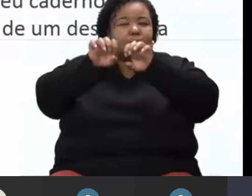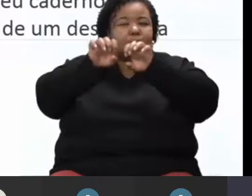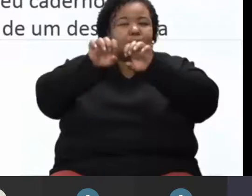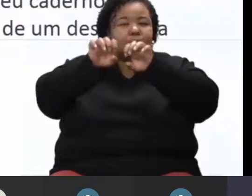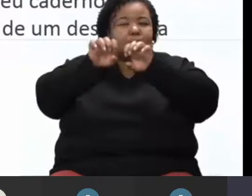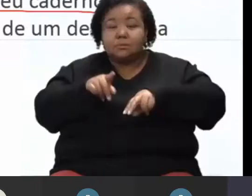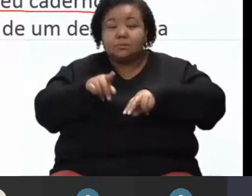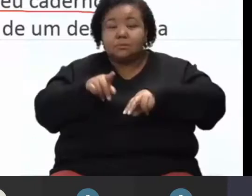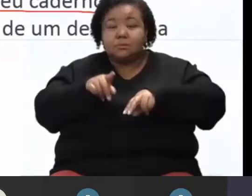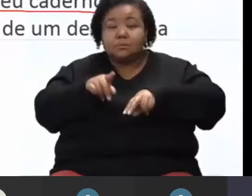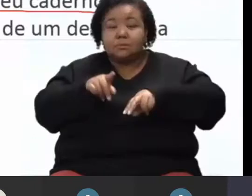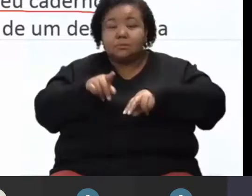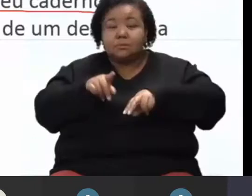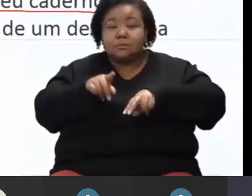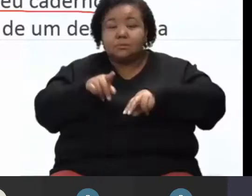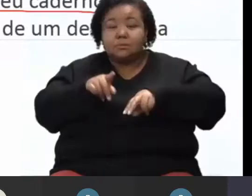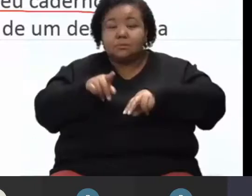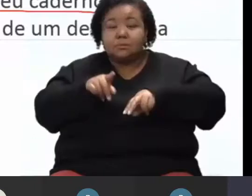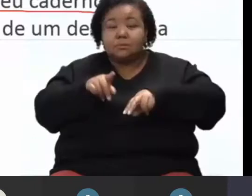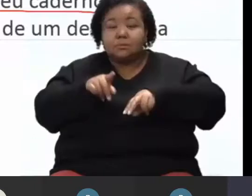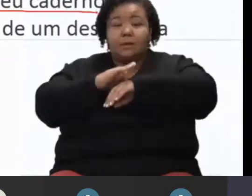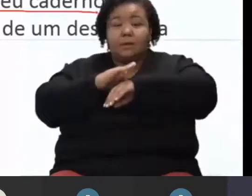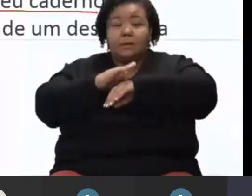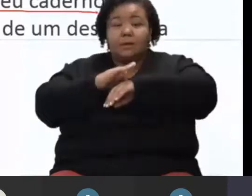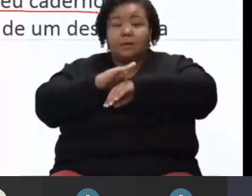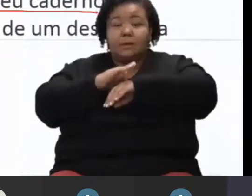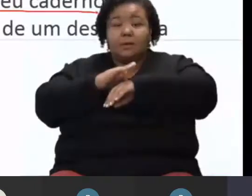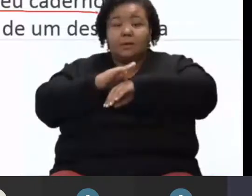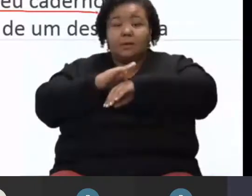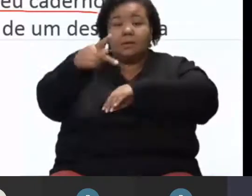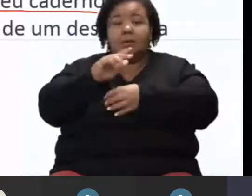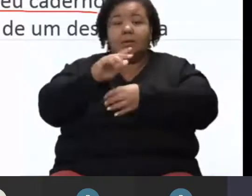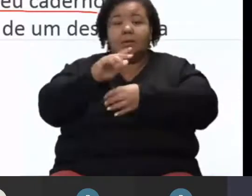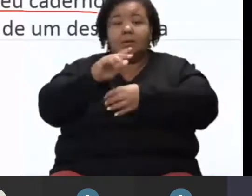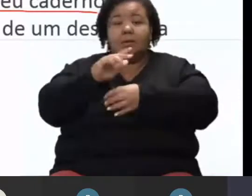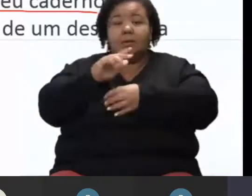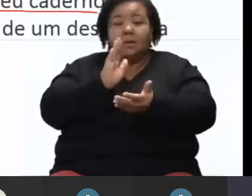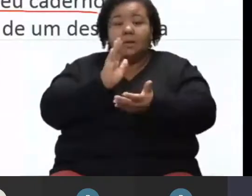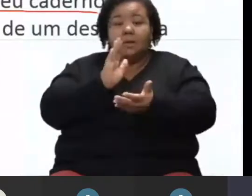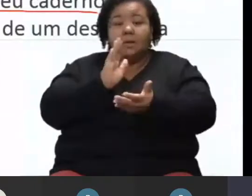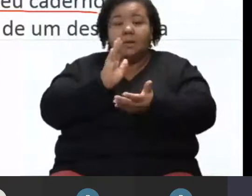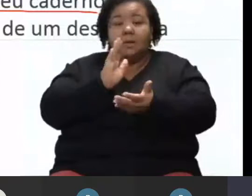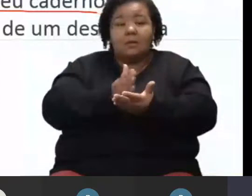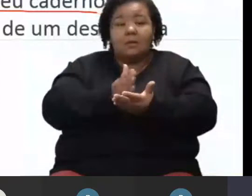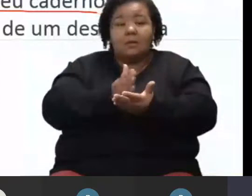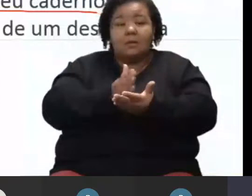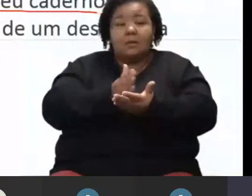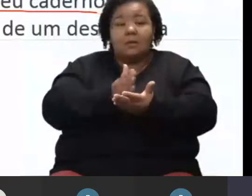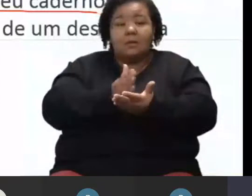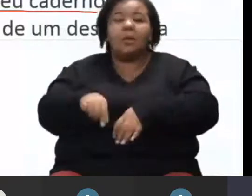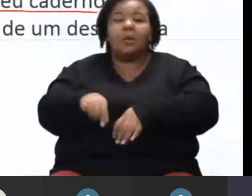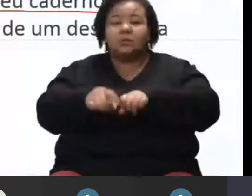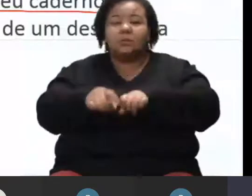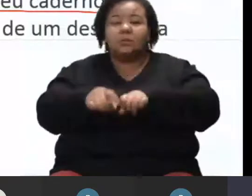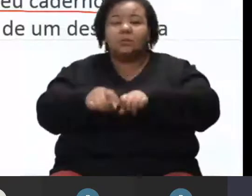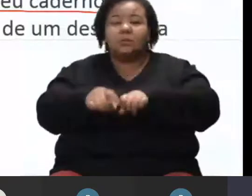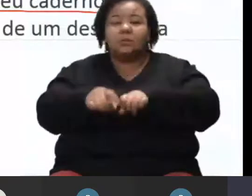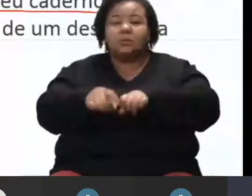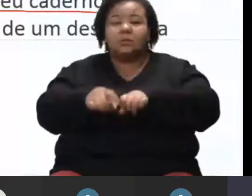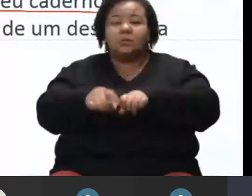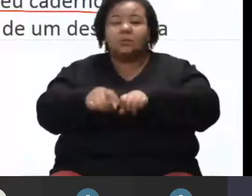caderno, identificando quais são as estruturas observadas e vai ali, então, basicamente desenhar o que